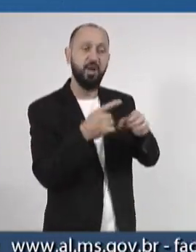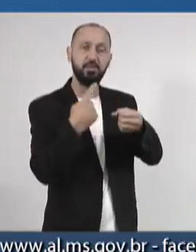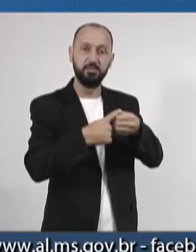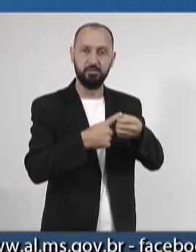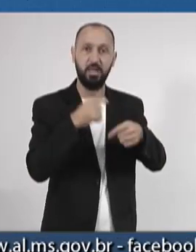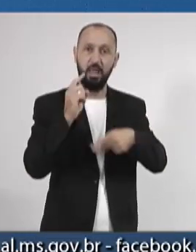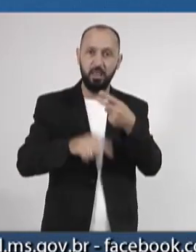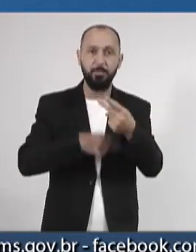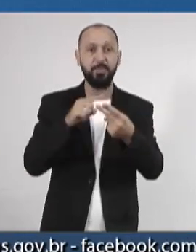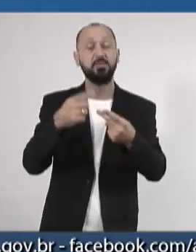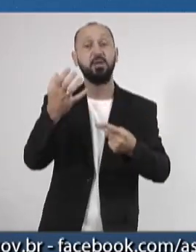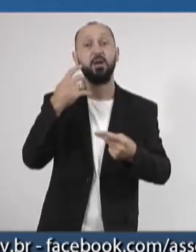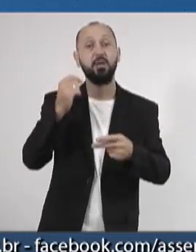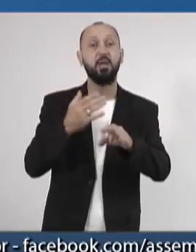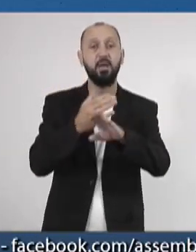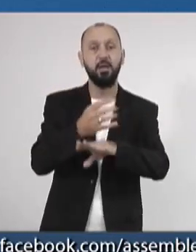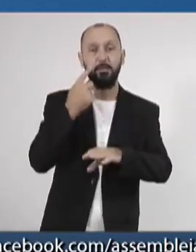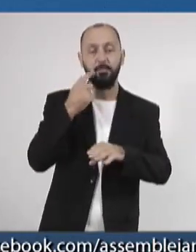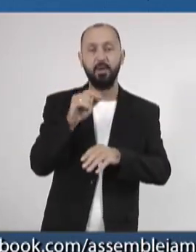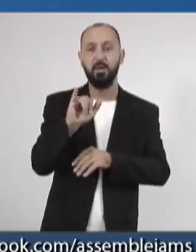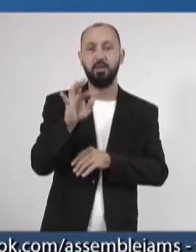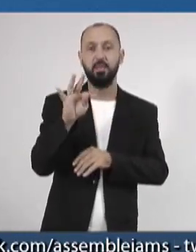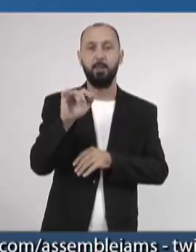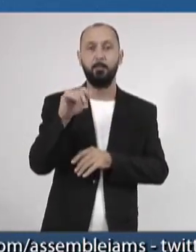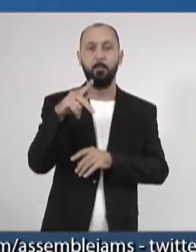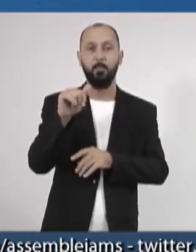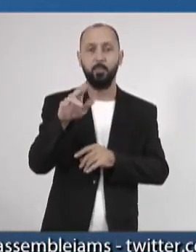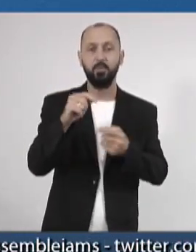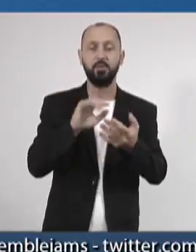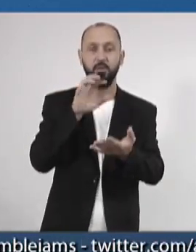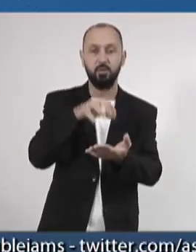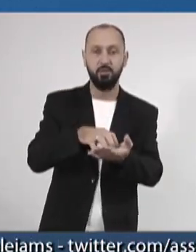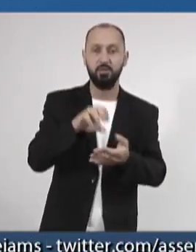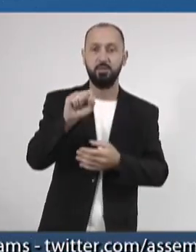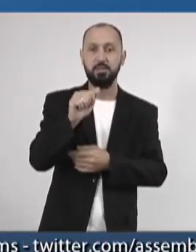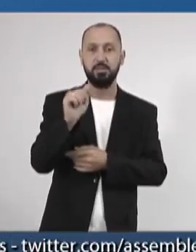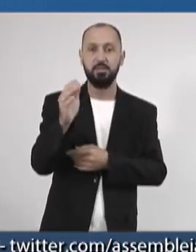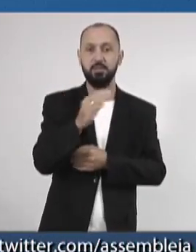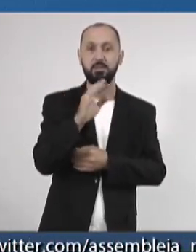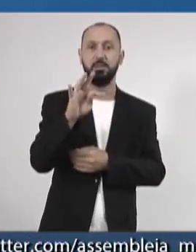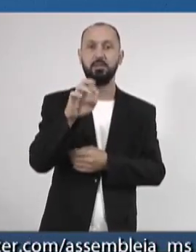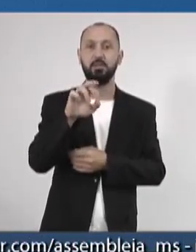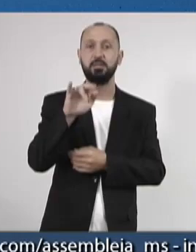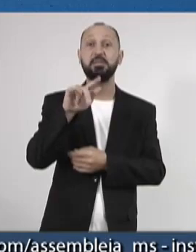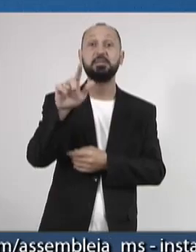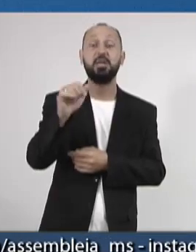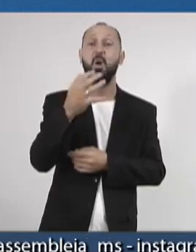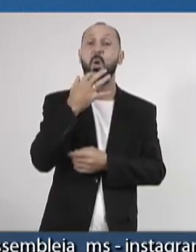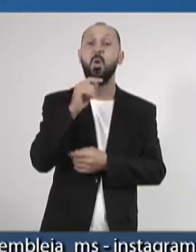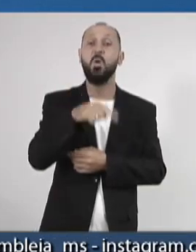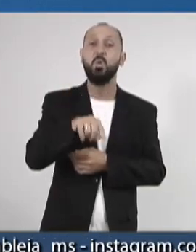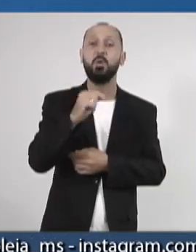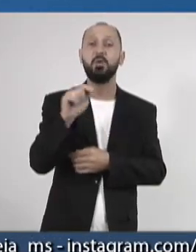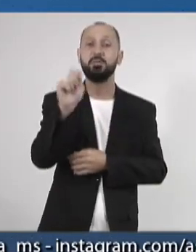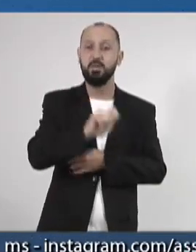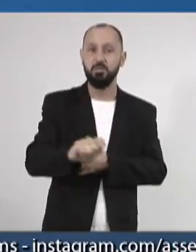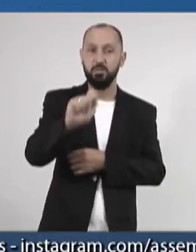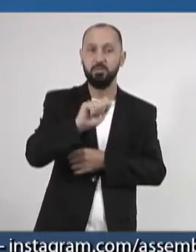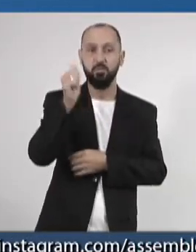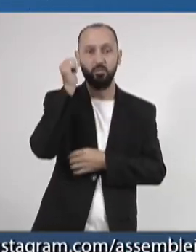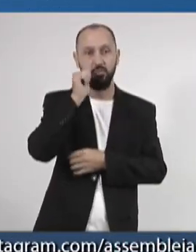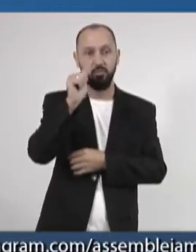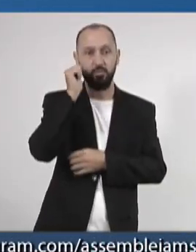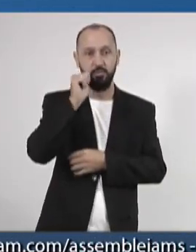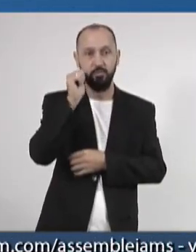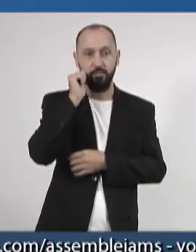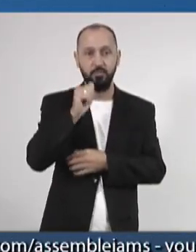nós queremos ir também a Itaporã, na colônia Santa Terezinha. Vou levá-las lá para que conheçam uma associação de mulheres.